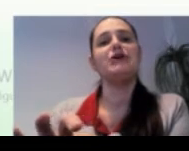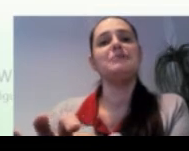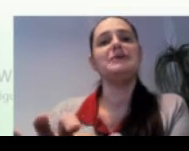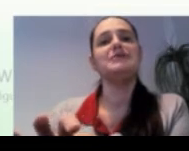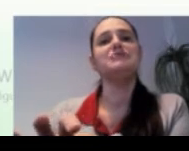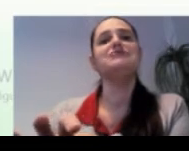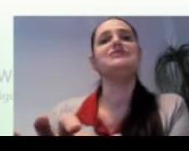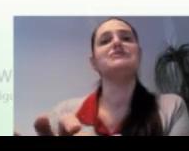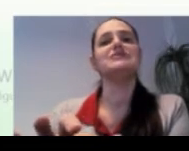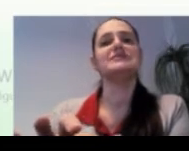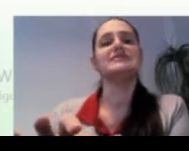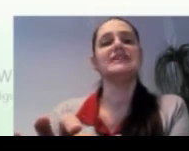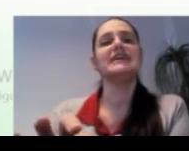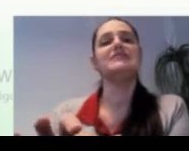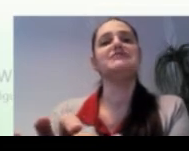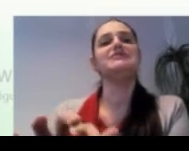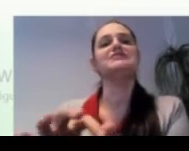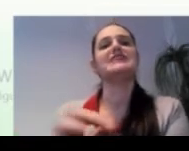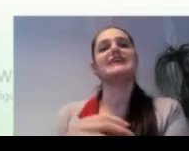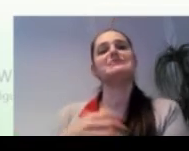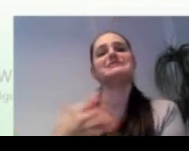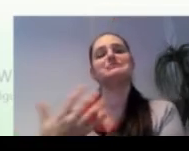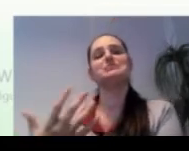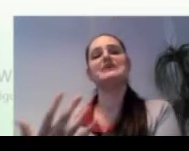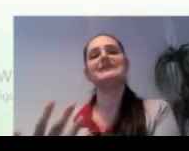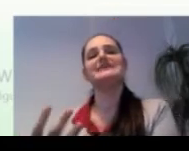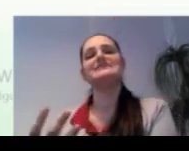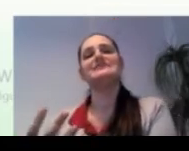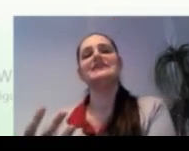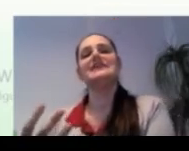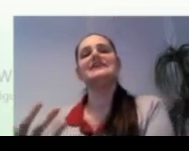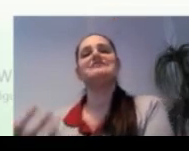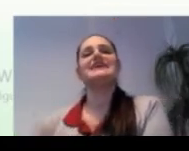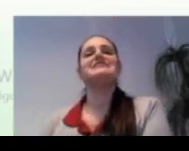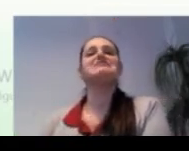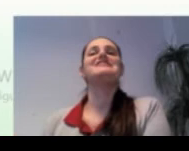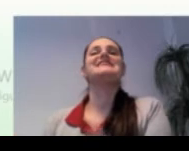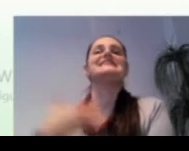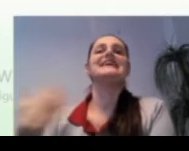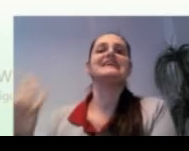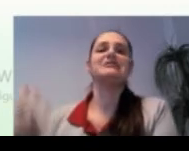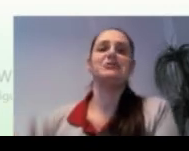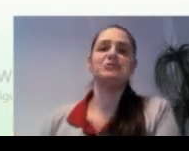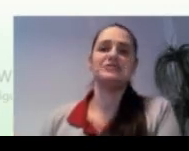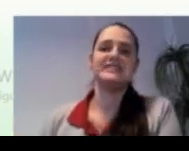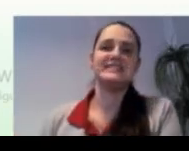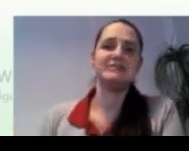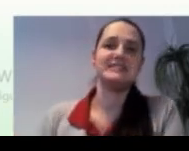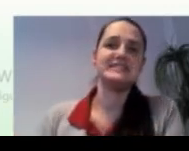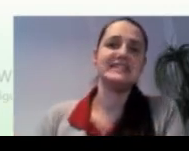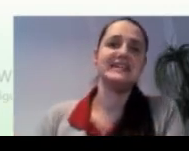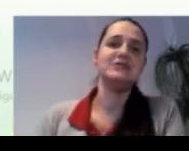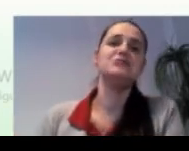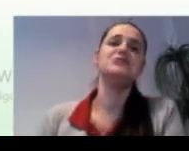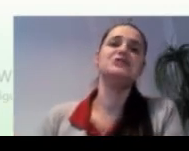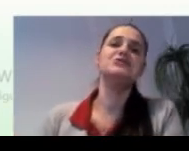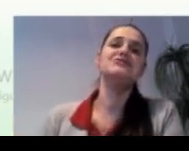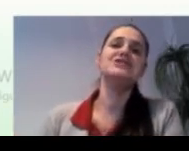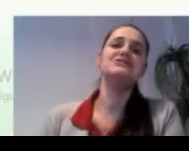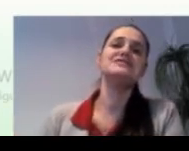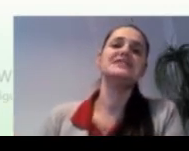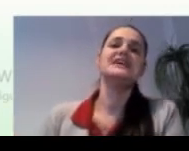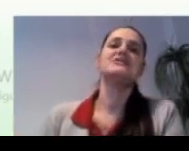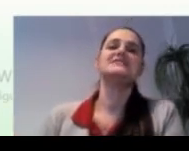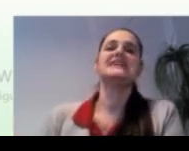o envelope do vírus. E aí o vírus acaba se multiplicando e vai infectar outras células, né? Um